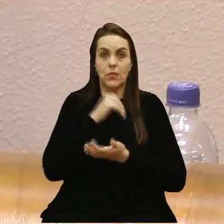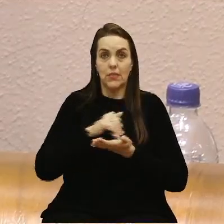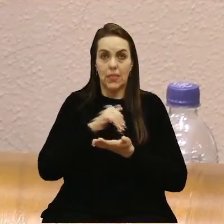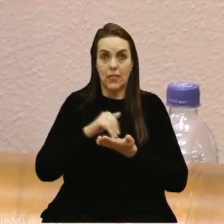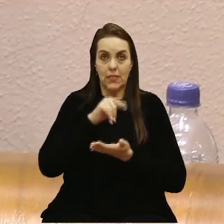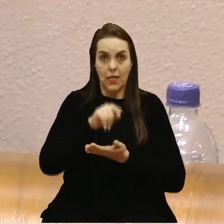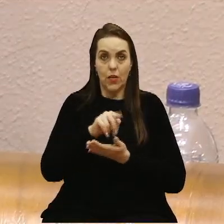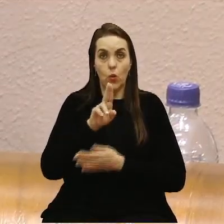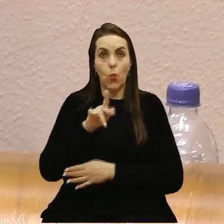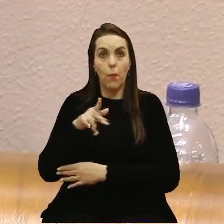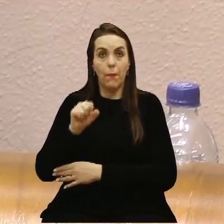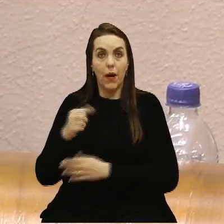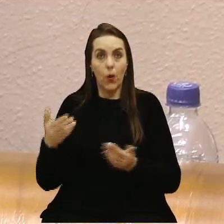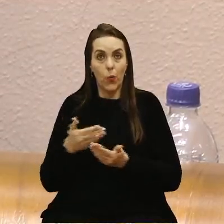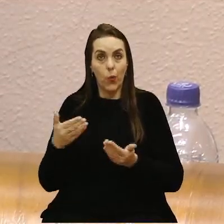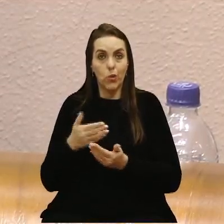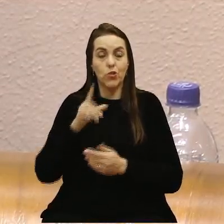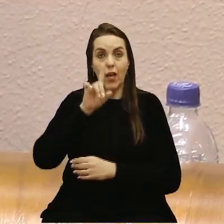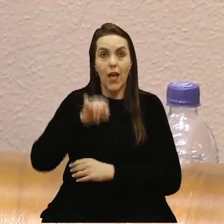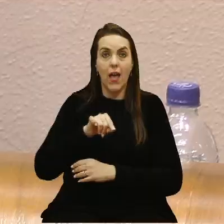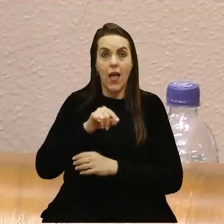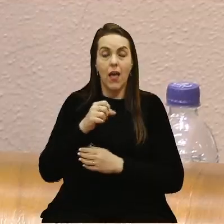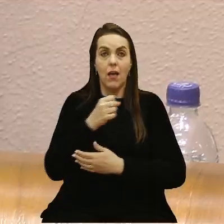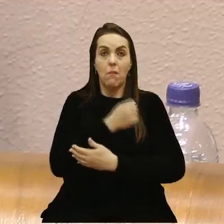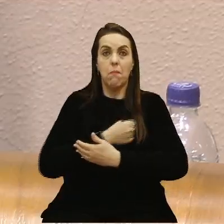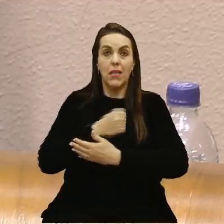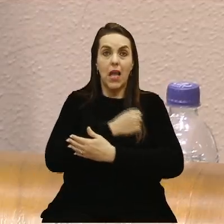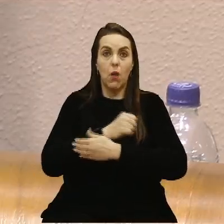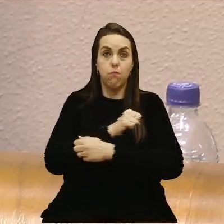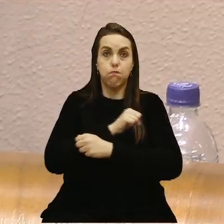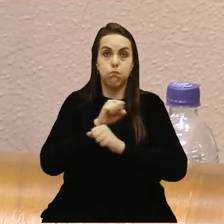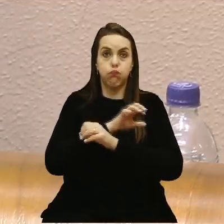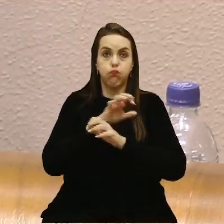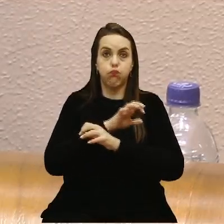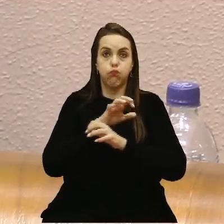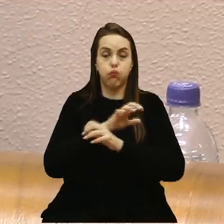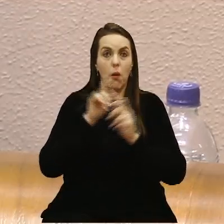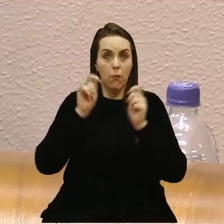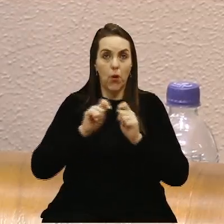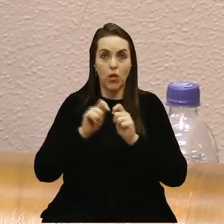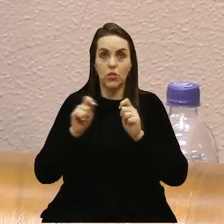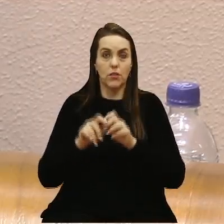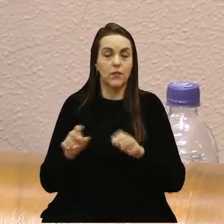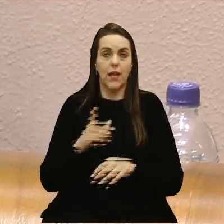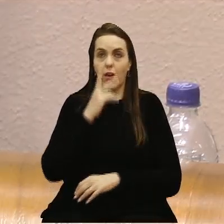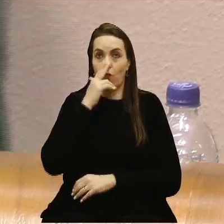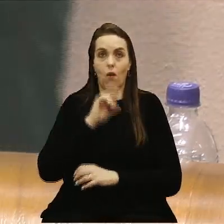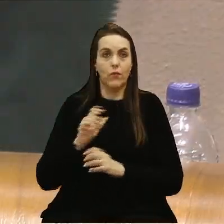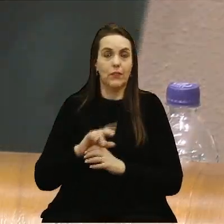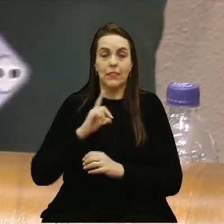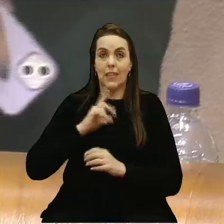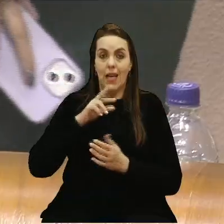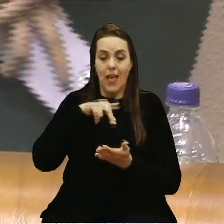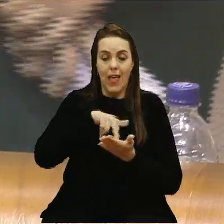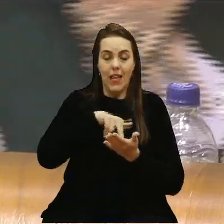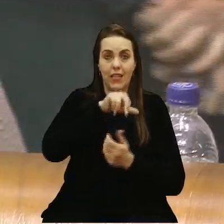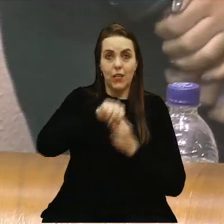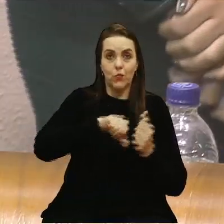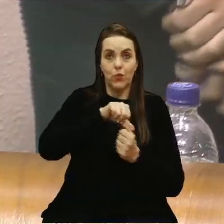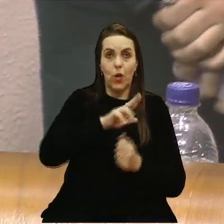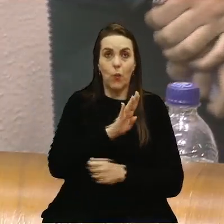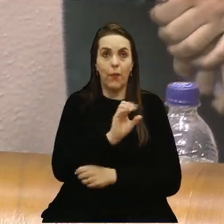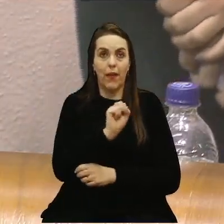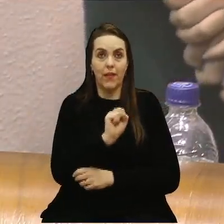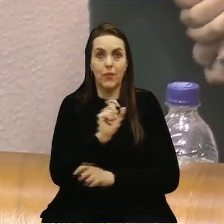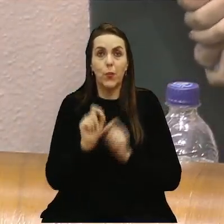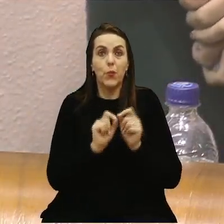Que as UPAs hoje, elas estão, uma panela de pressão. Se a gente não alterar a realidade das UBS, aí o vereador Lucas falou uma verdade. O que adianta o